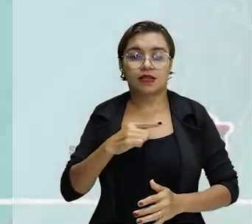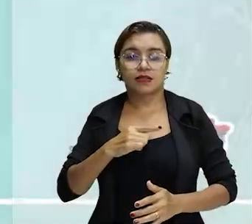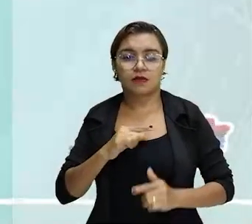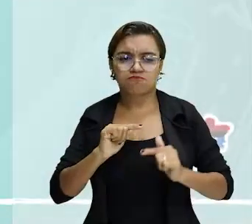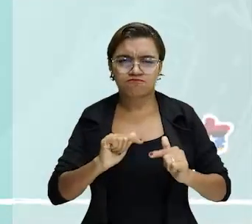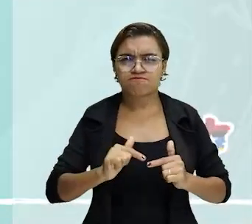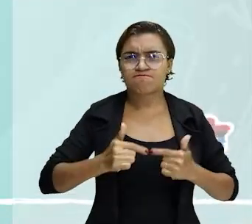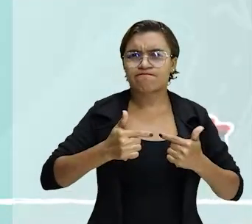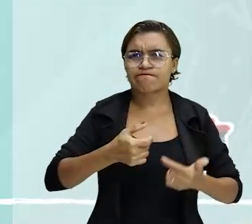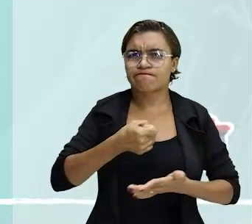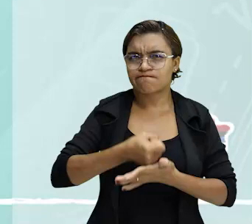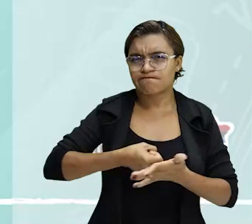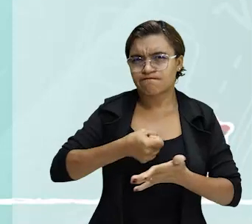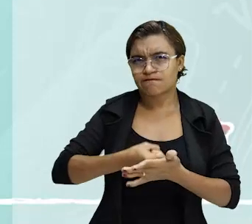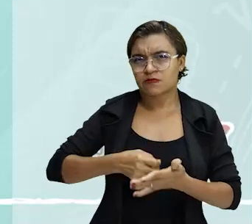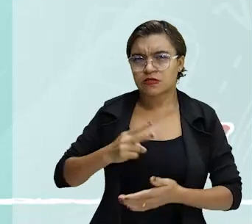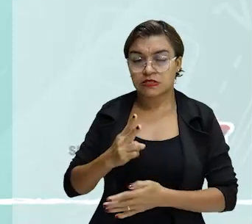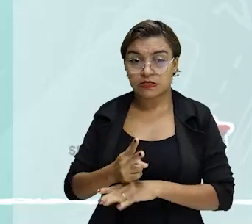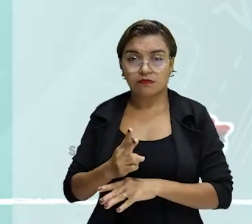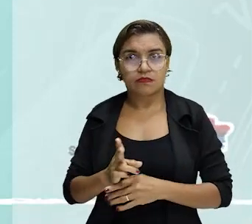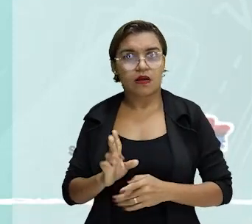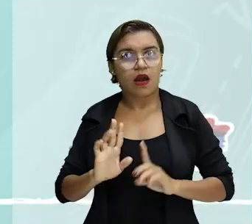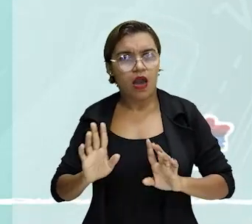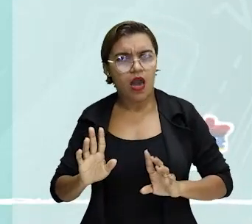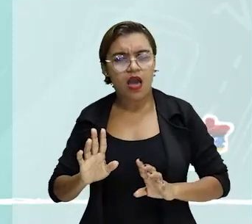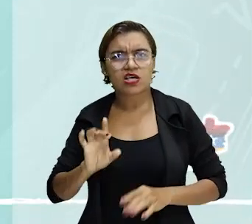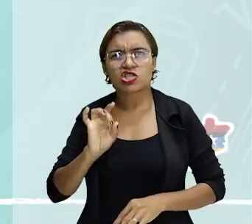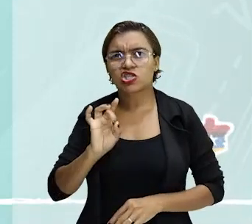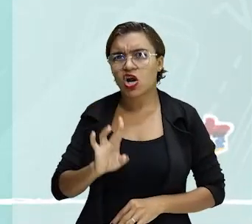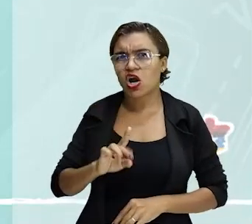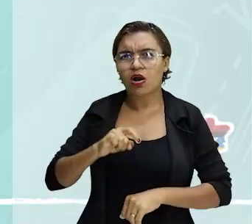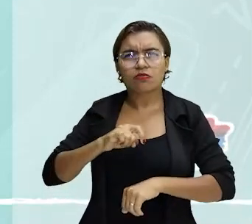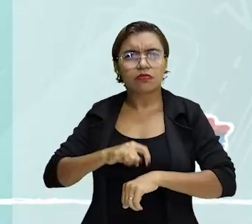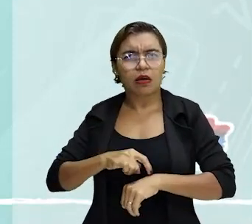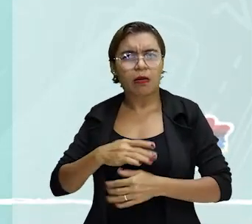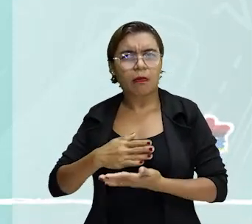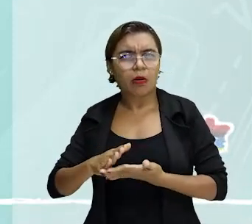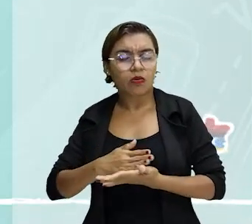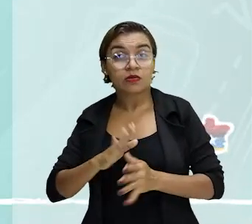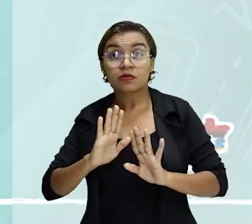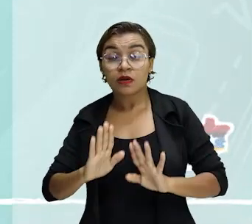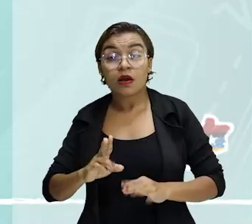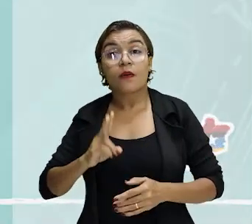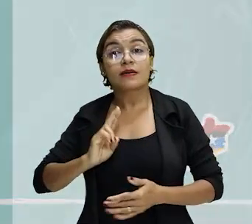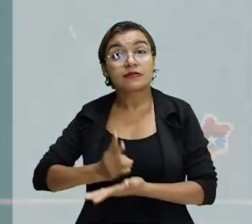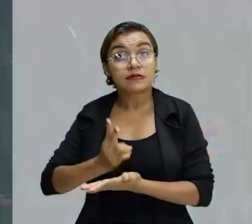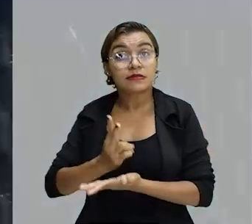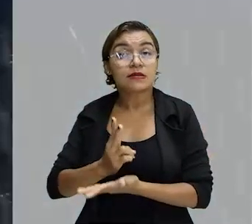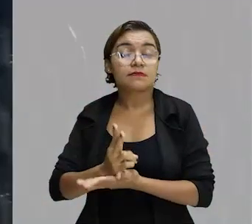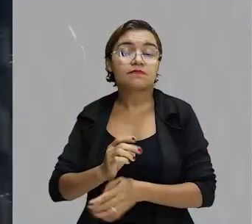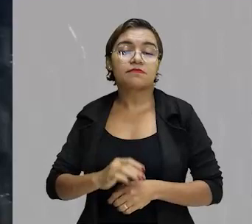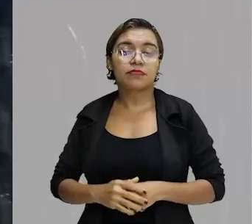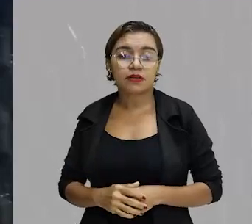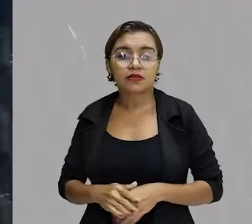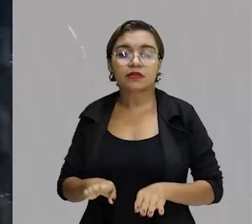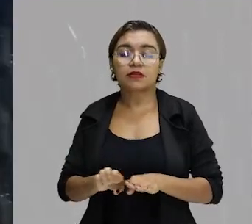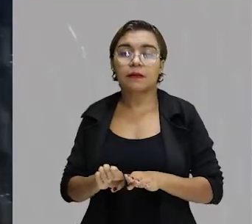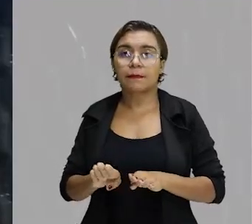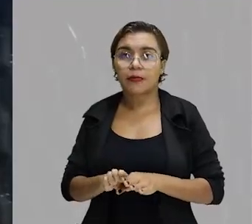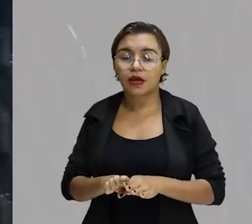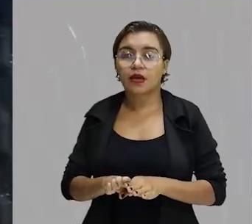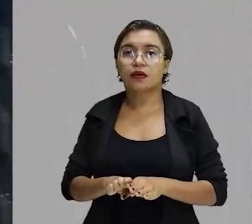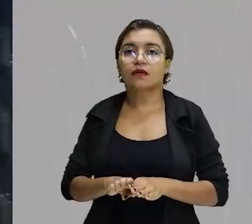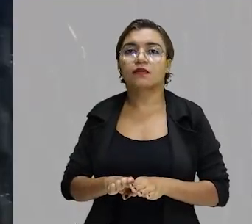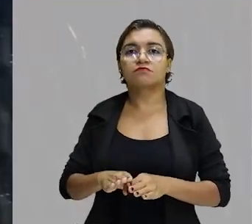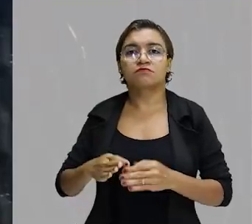luta constante. Então não é uma coisa esporádica, não é uma coisa temporária, é algo constante. E também de longo